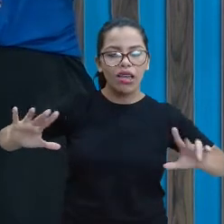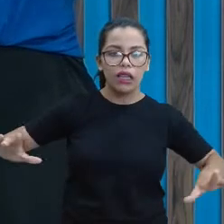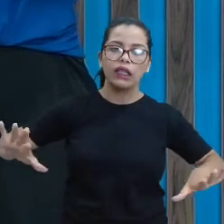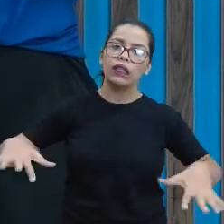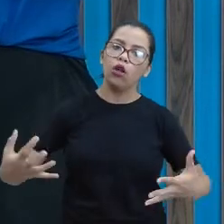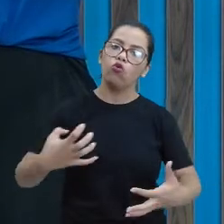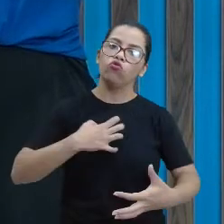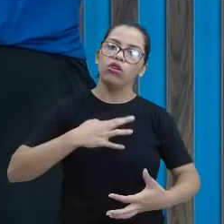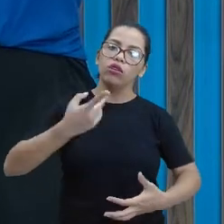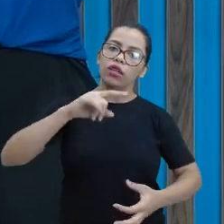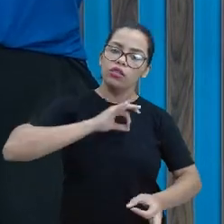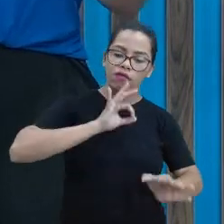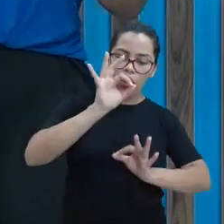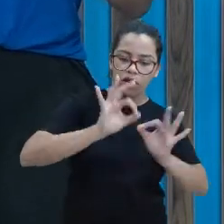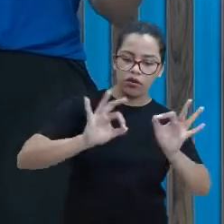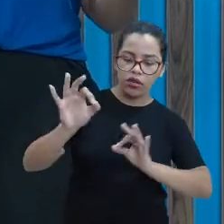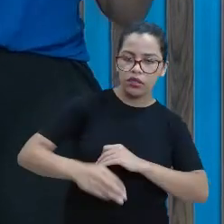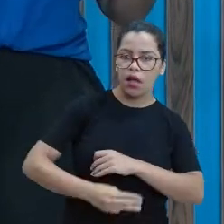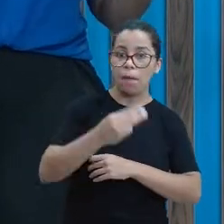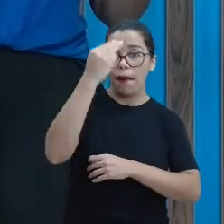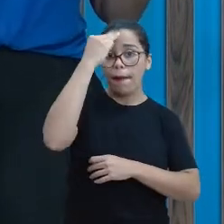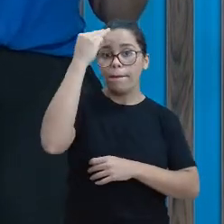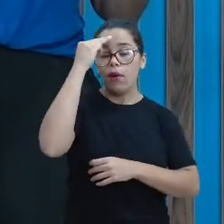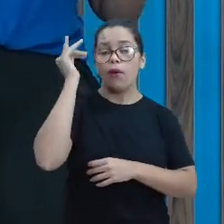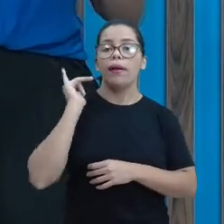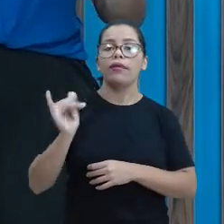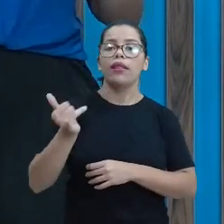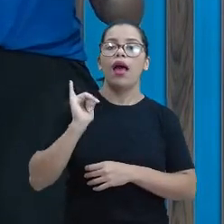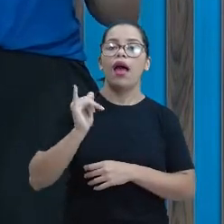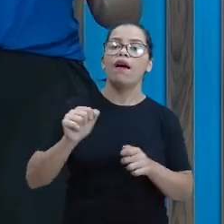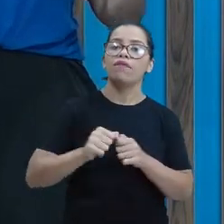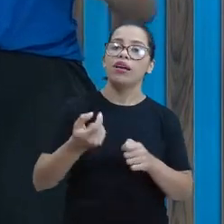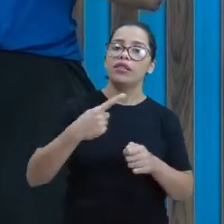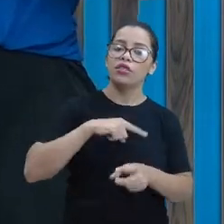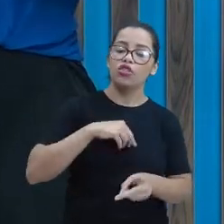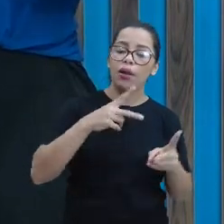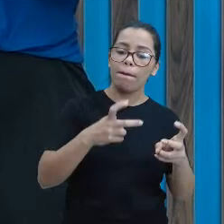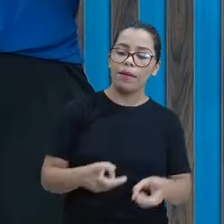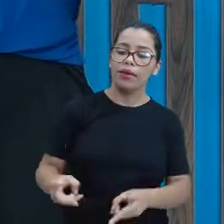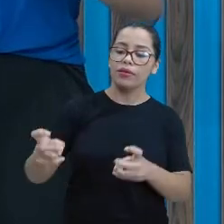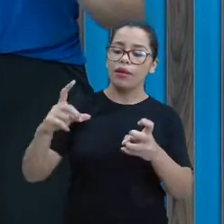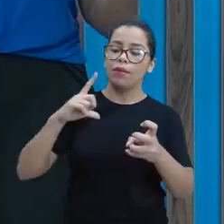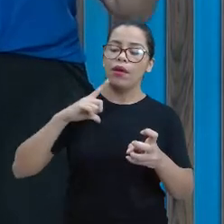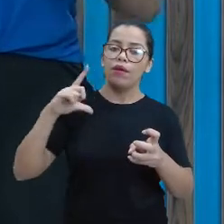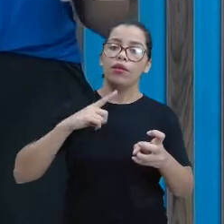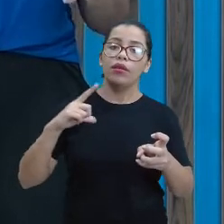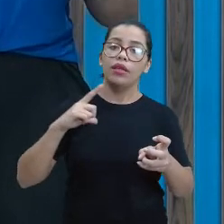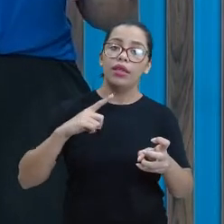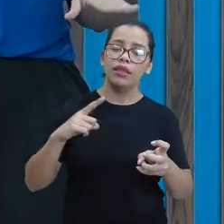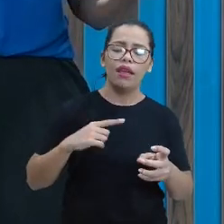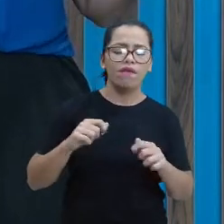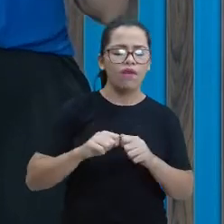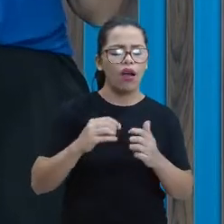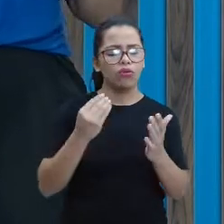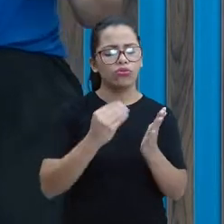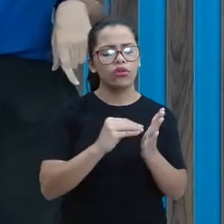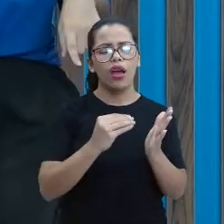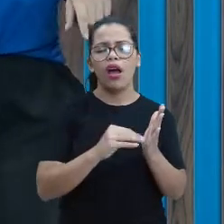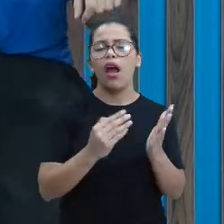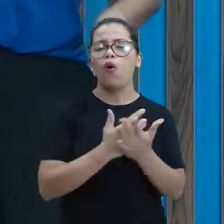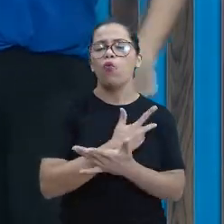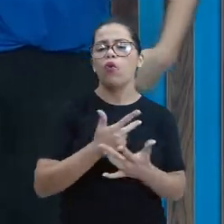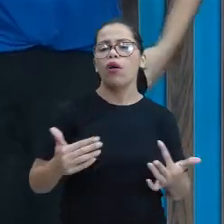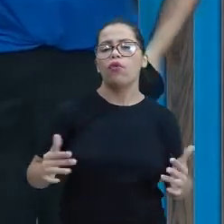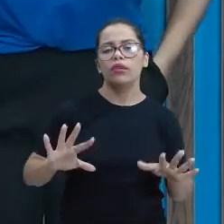jeito como a gente vai organizar essa memória para narrar faz com que a gente observe as lacunas dessa memória e aí a ficção entra. Mas isso a gente vai